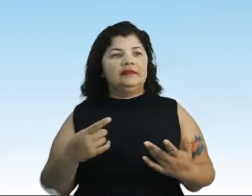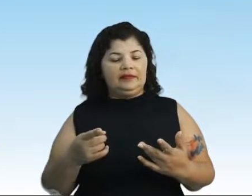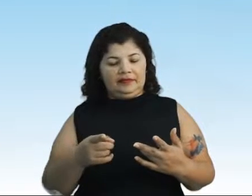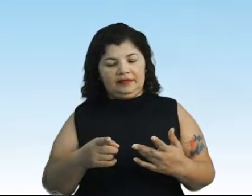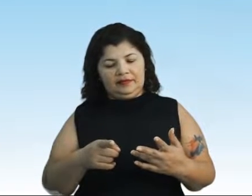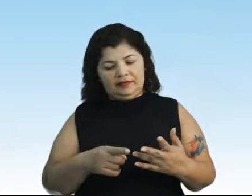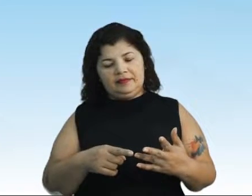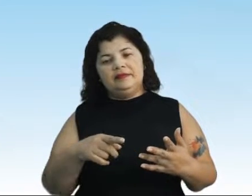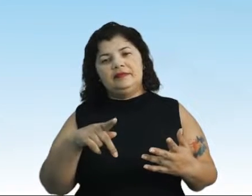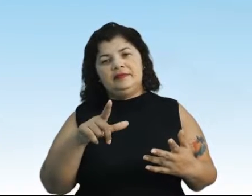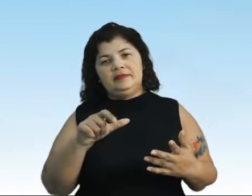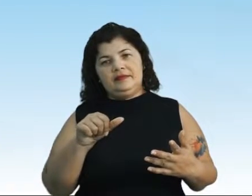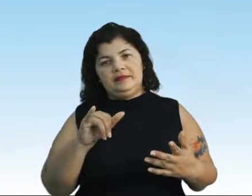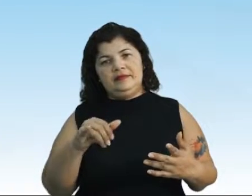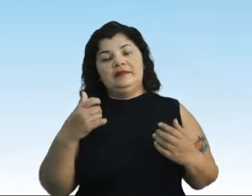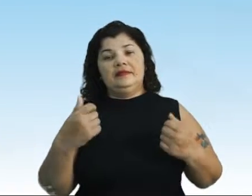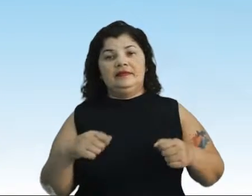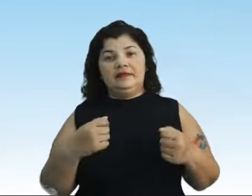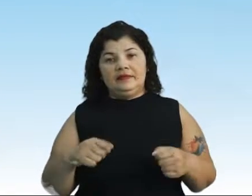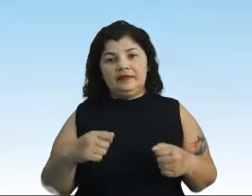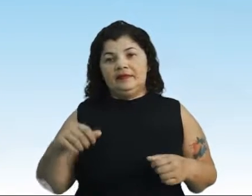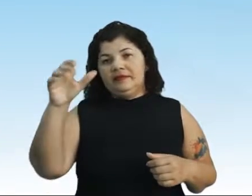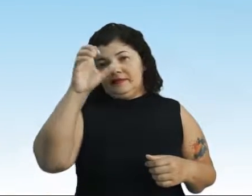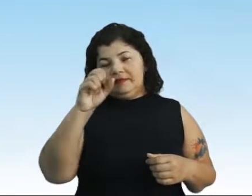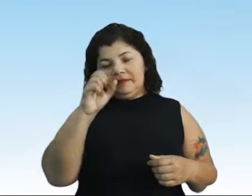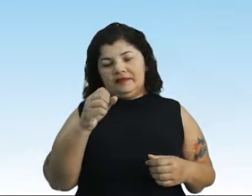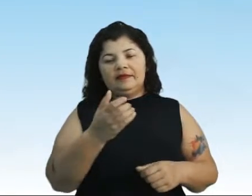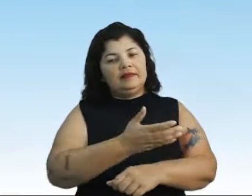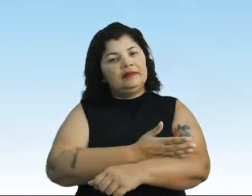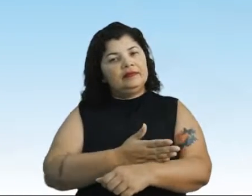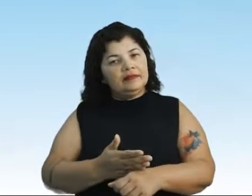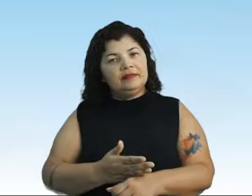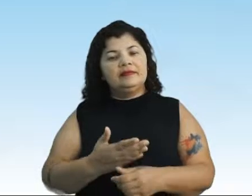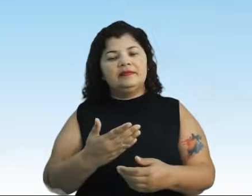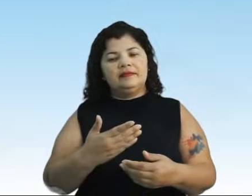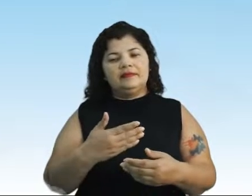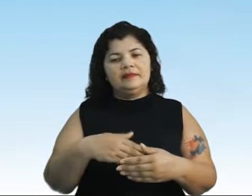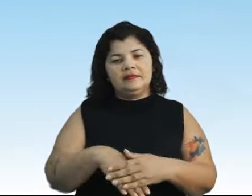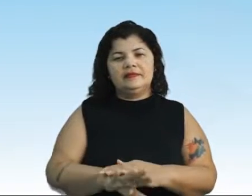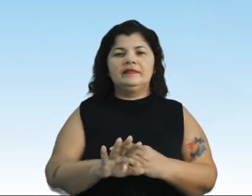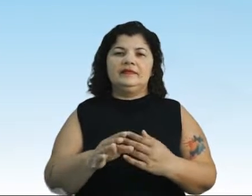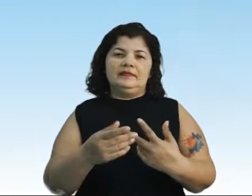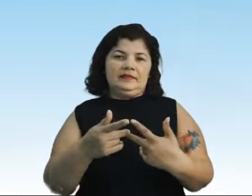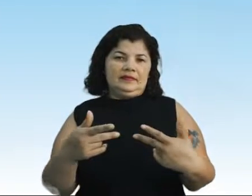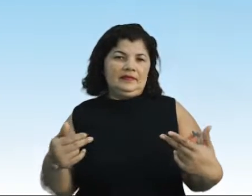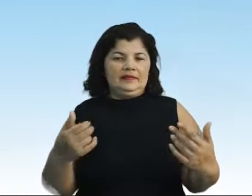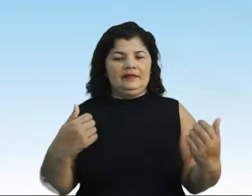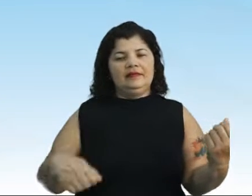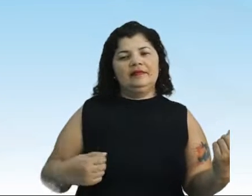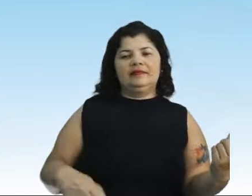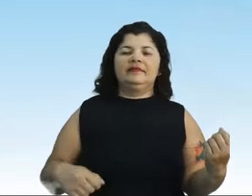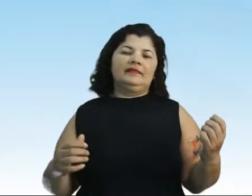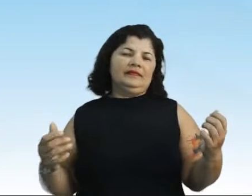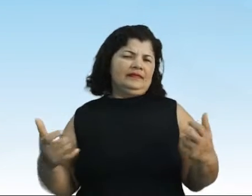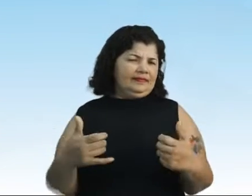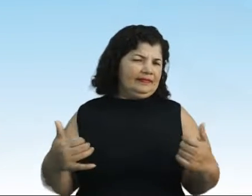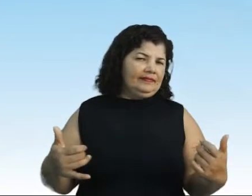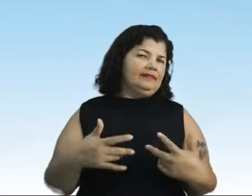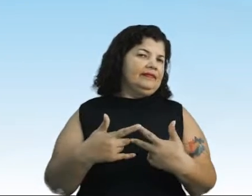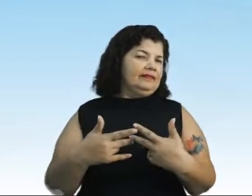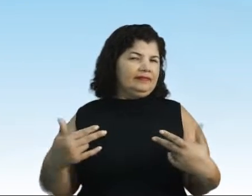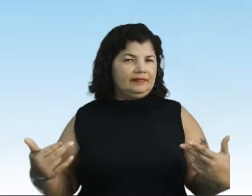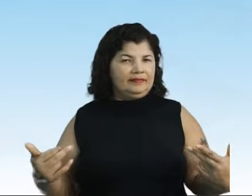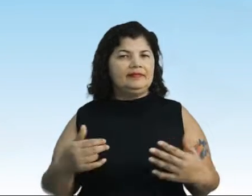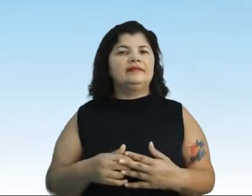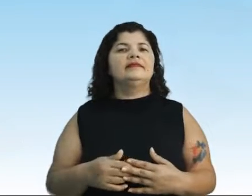play, você também precisa ter uma aula para desenvolver a habilidade de manusear determinado instrumento musical, por exemplo, no